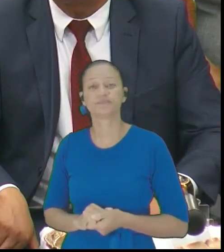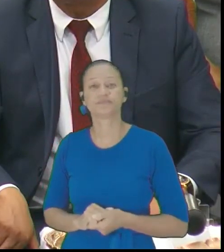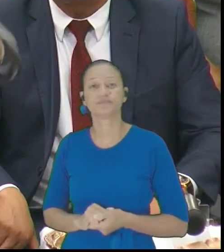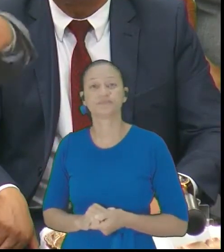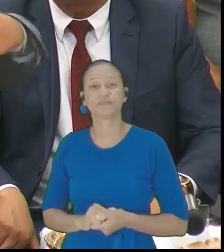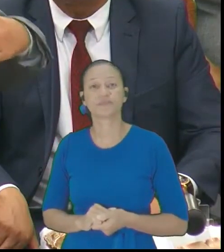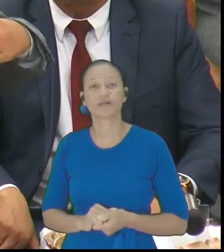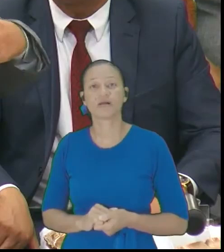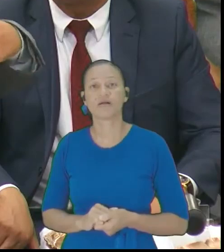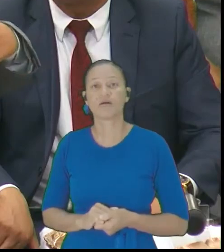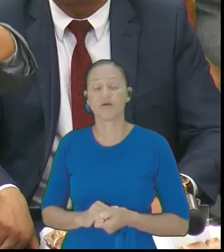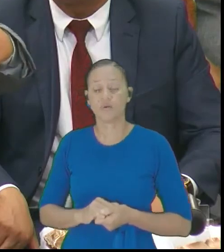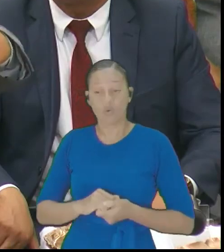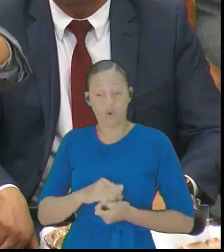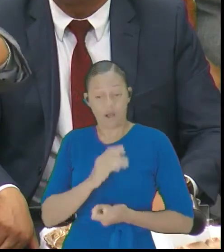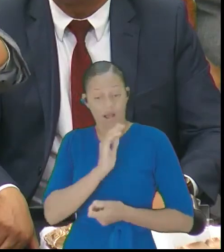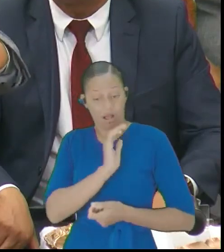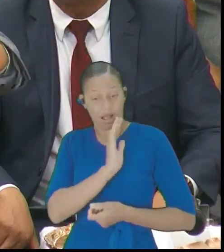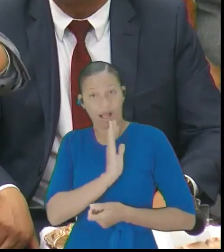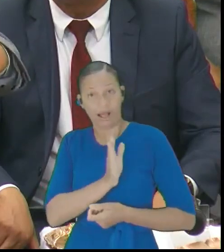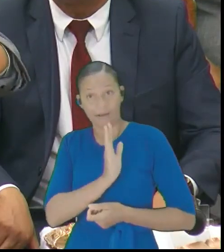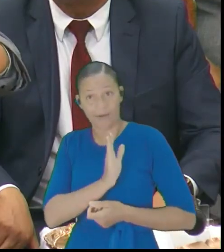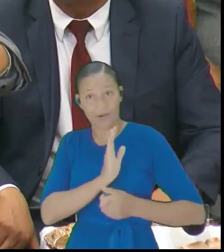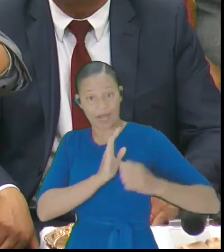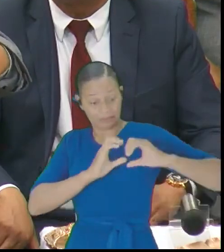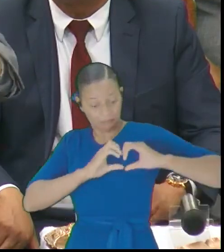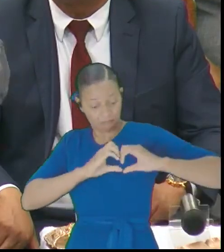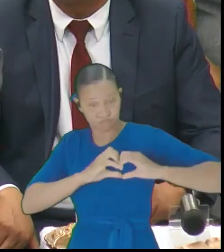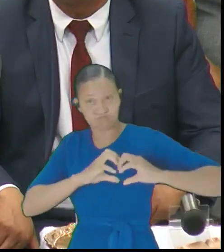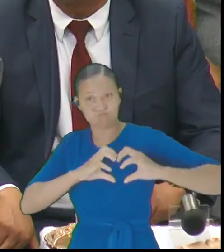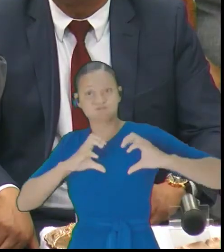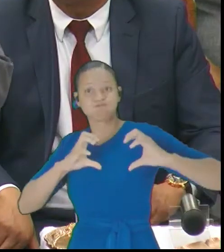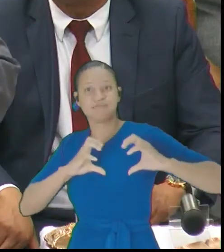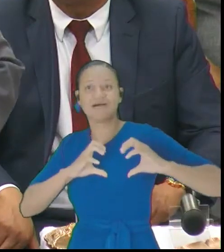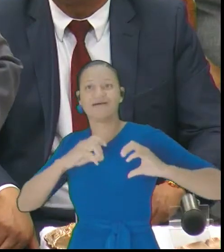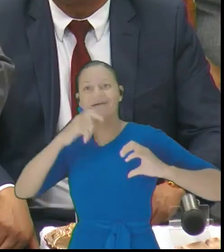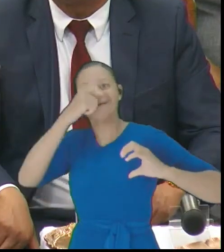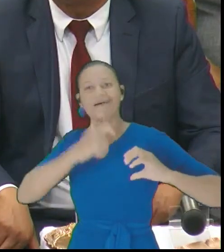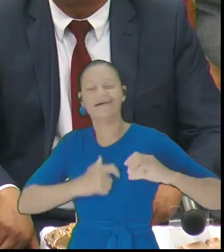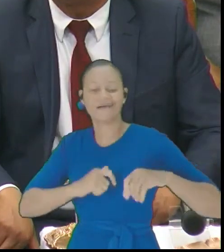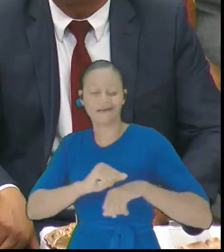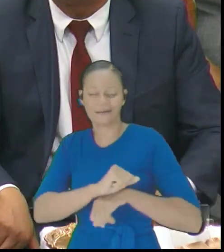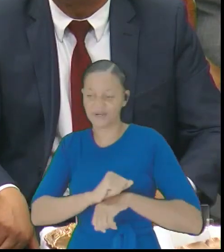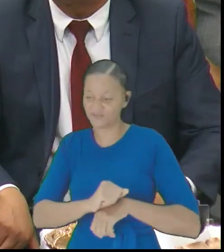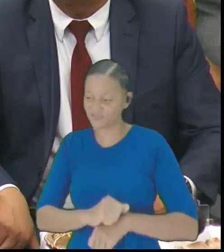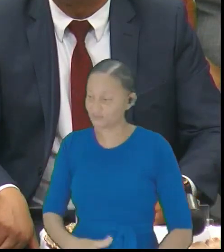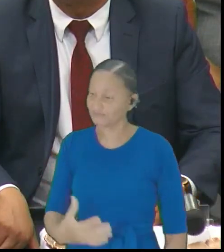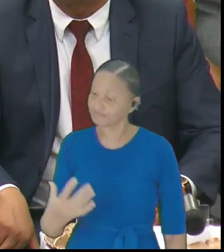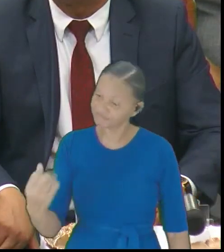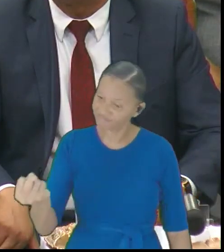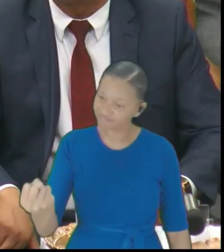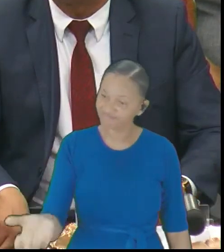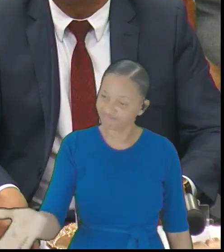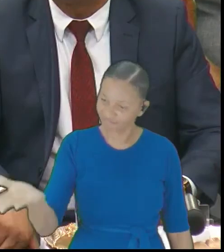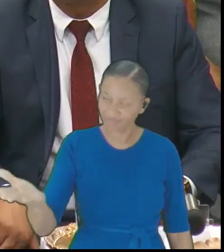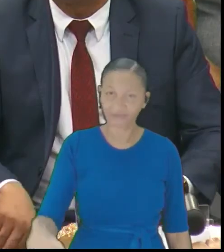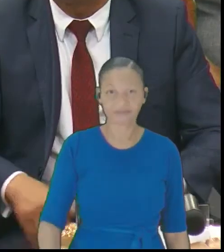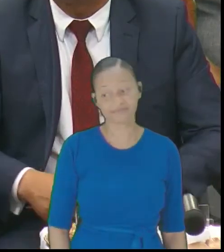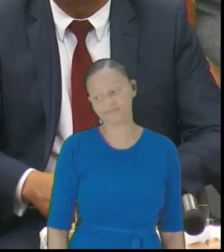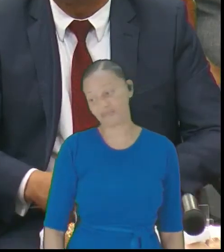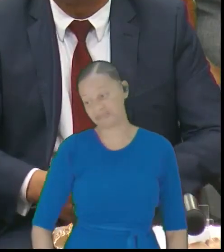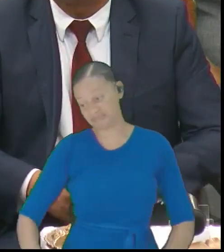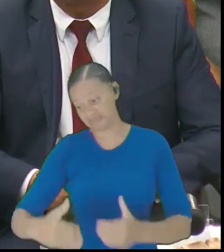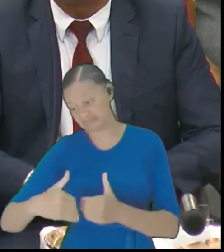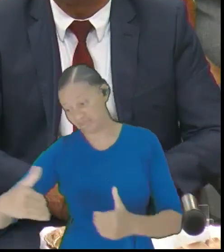Olha o tamanho do coração de Abraão. Se fosse outro, gritava bem feito. Saiu